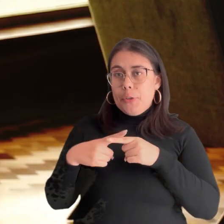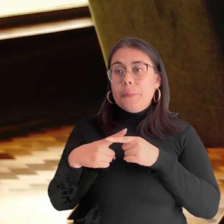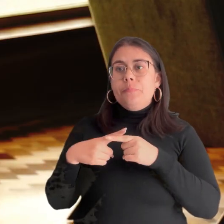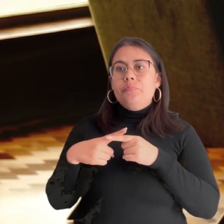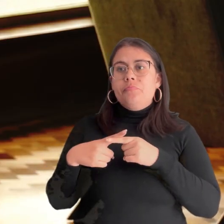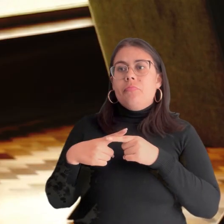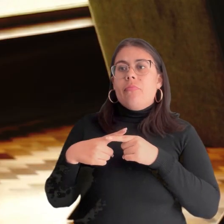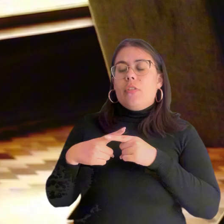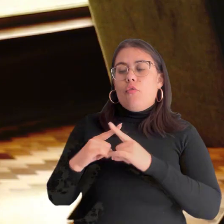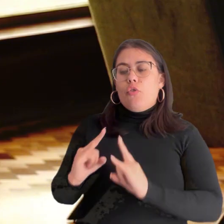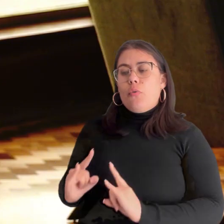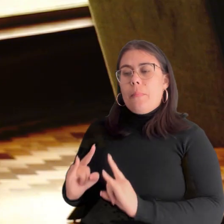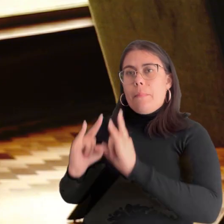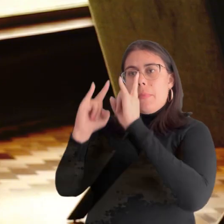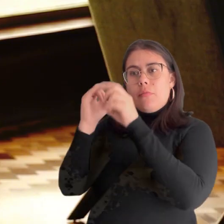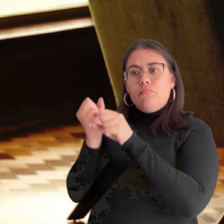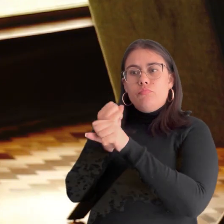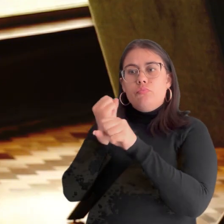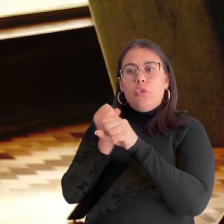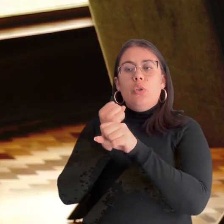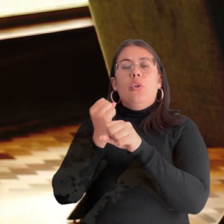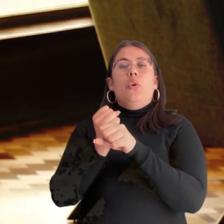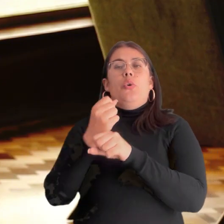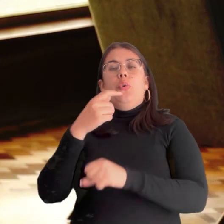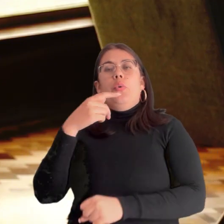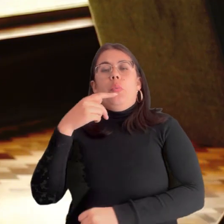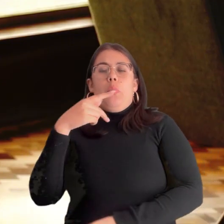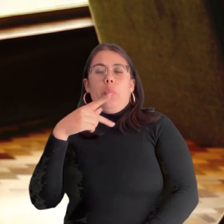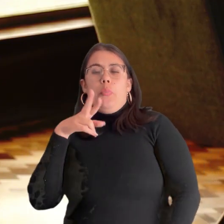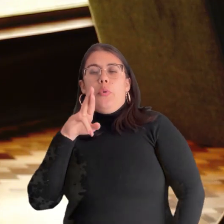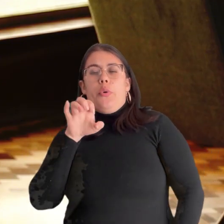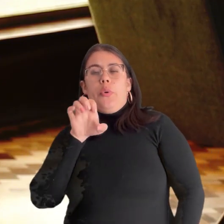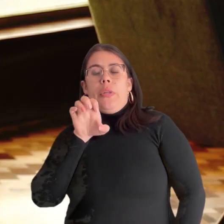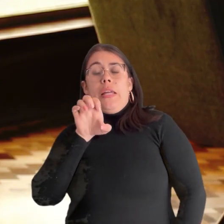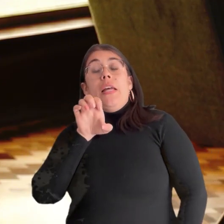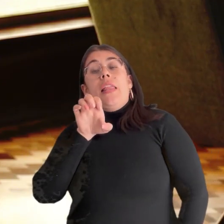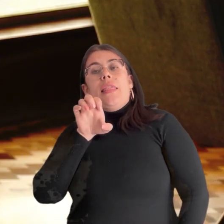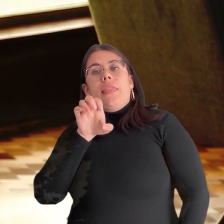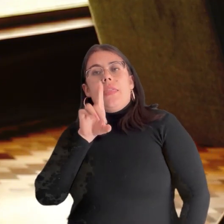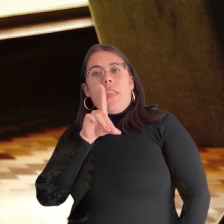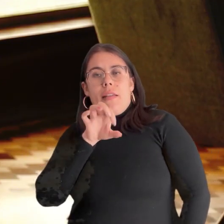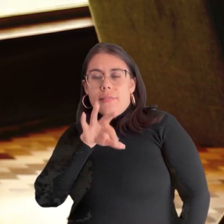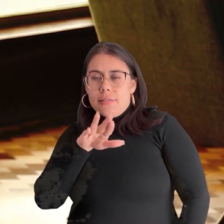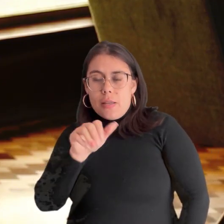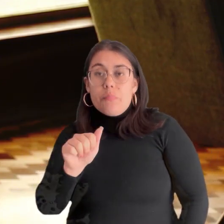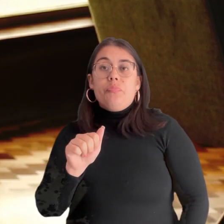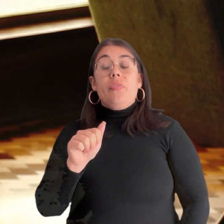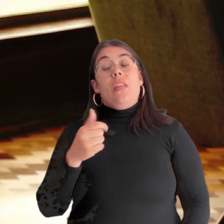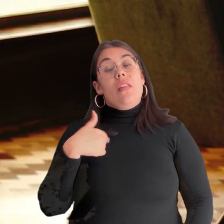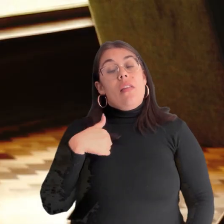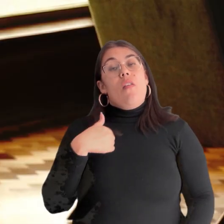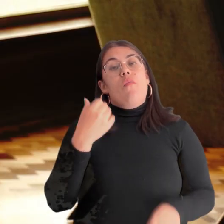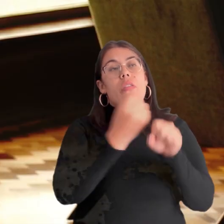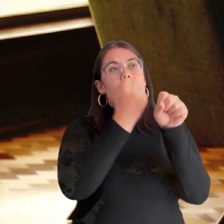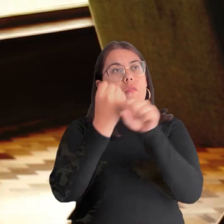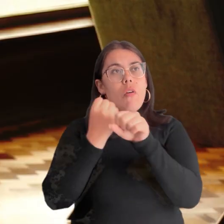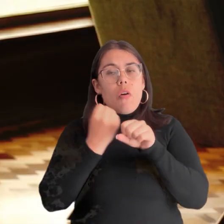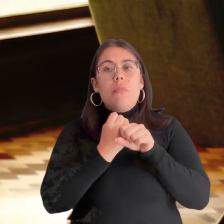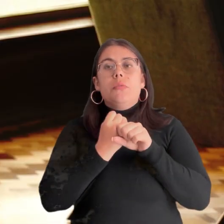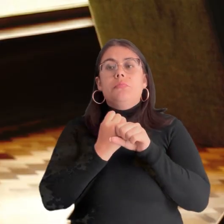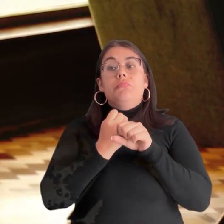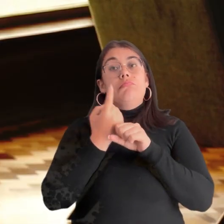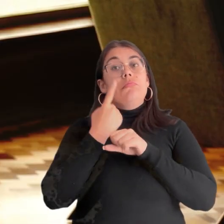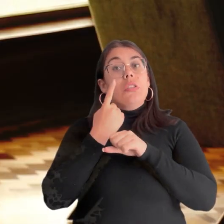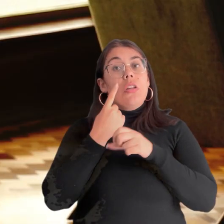cerca de 15 anos atrás, e desde então eu vi que eu conhecia o projeto dos livros, das